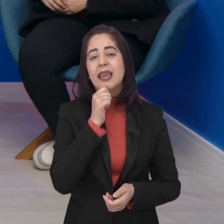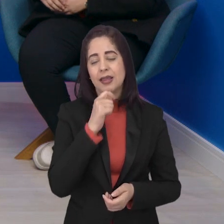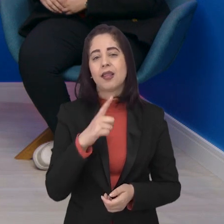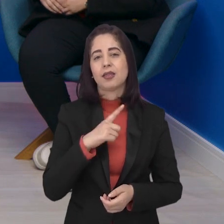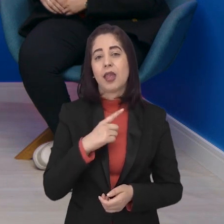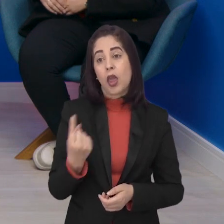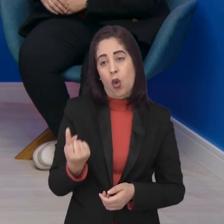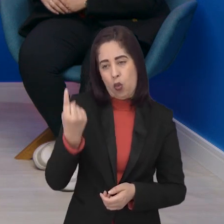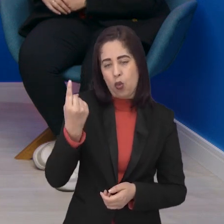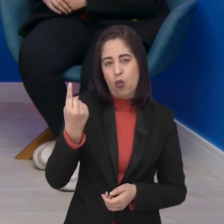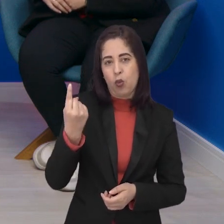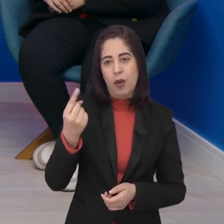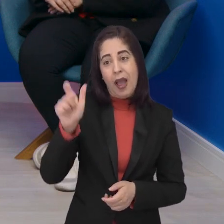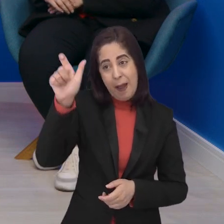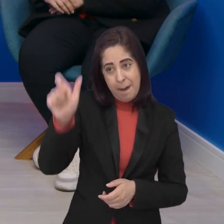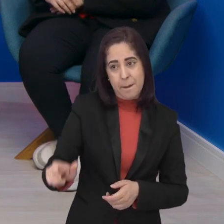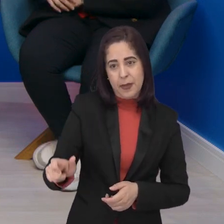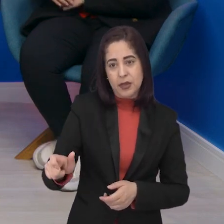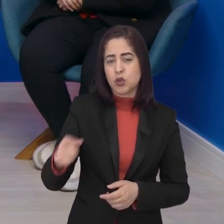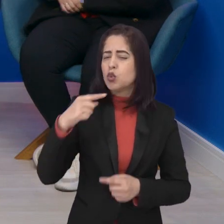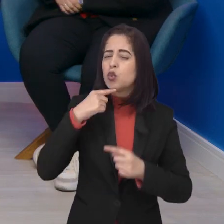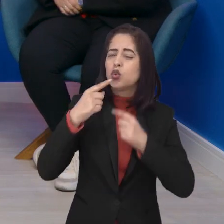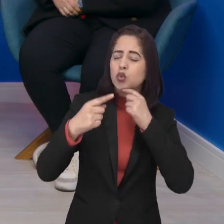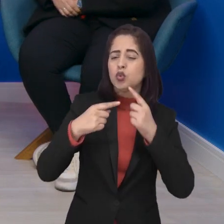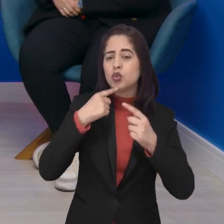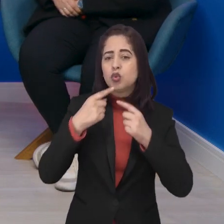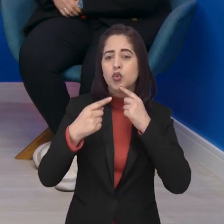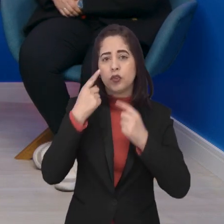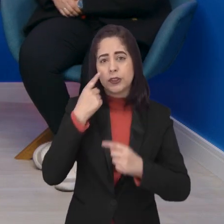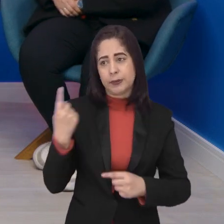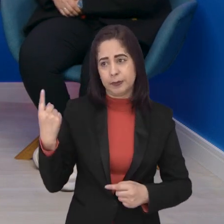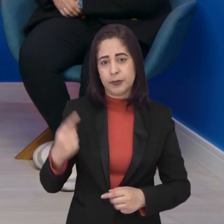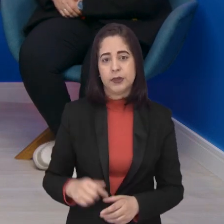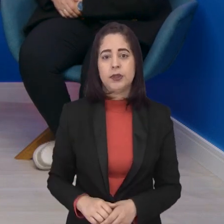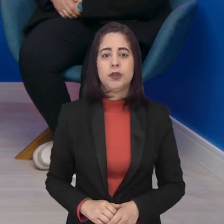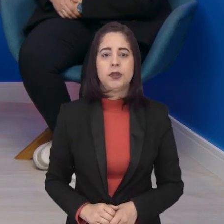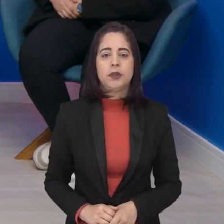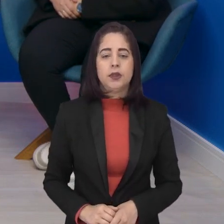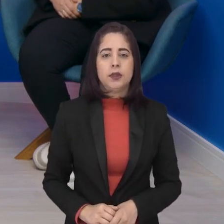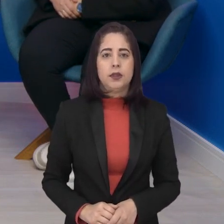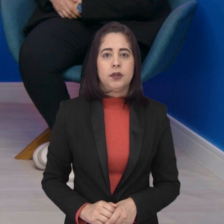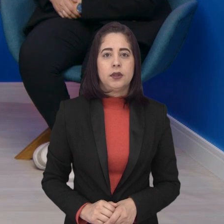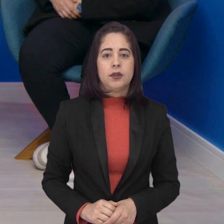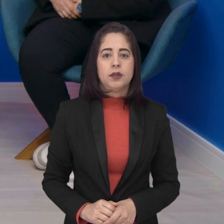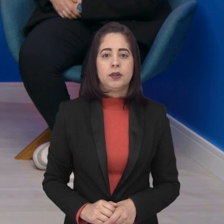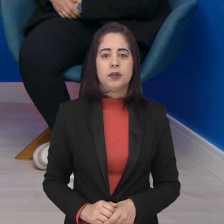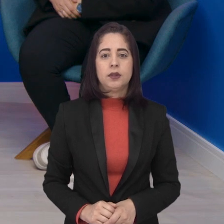mais participação do pessoal nas ruas aqui no Cidadania em Pauta. Vamos conferir mais uma?